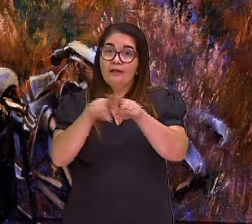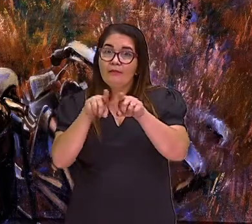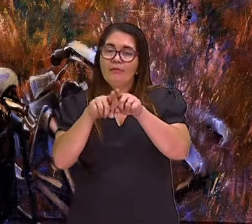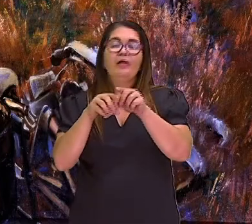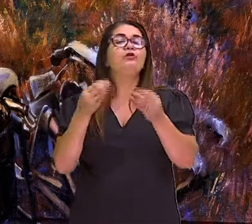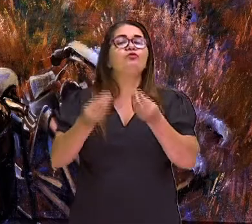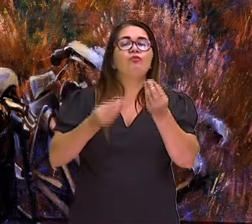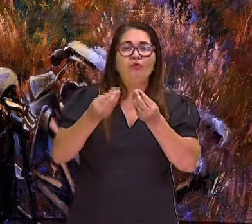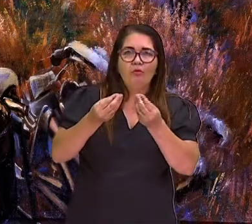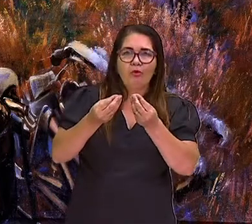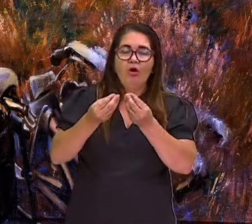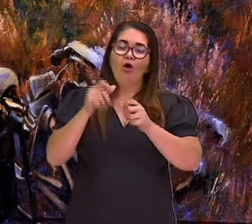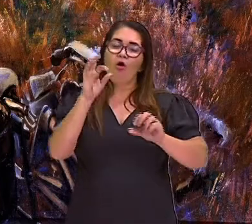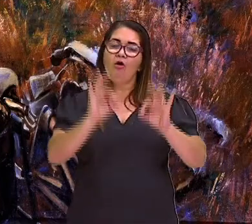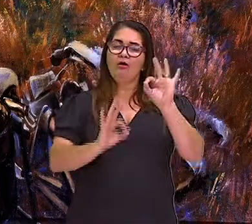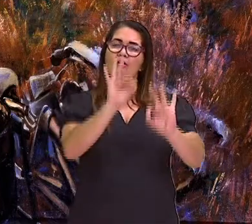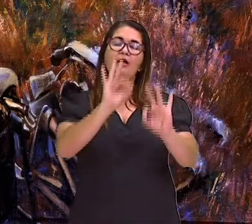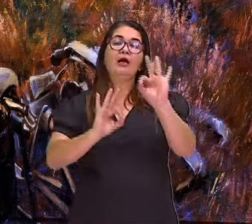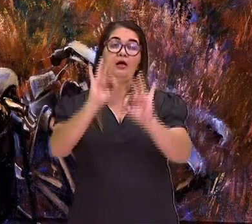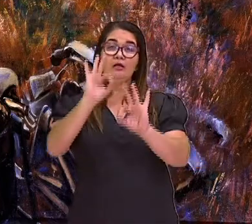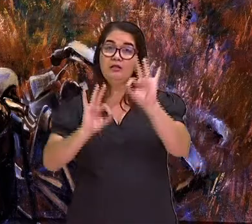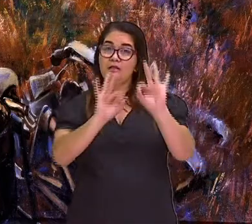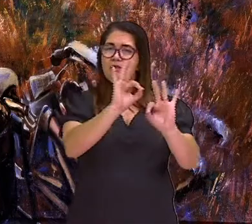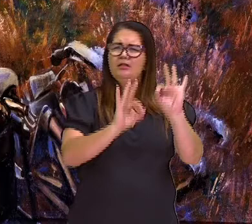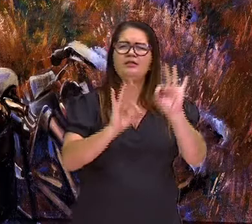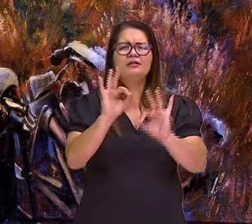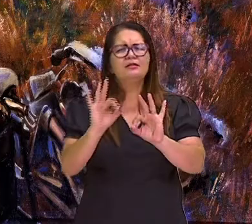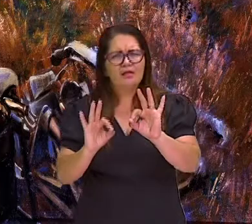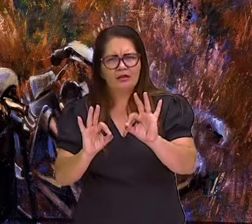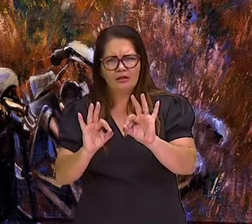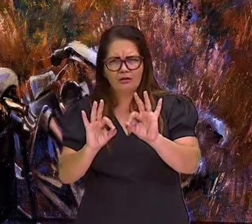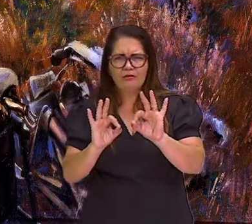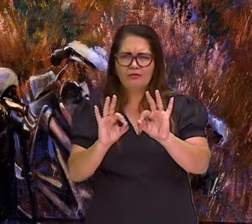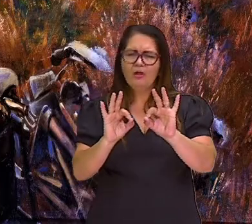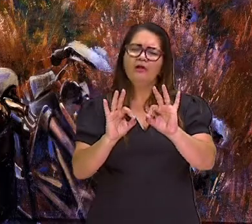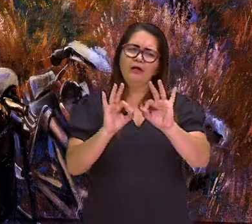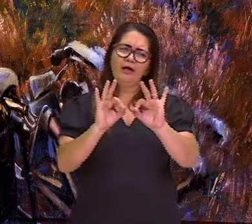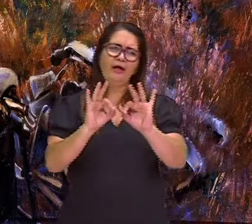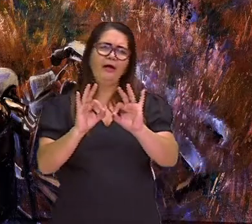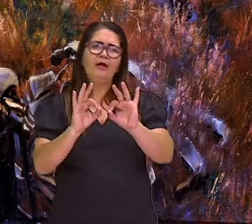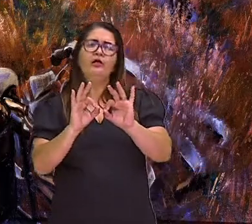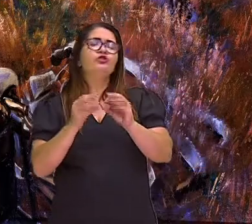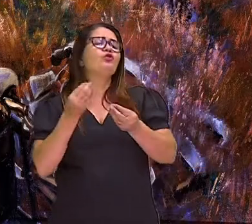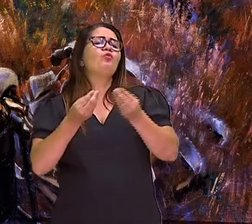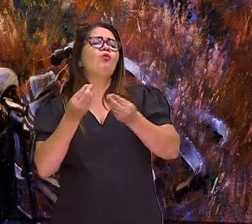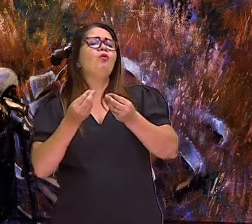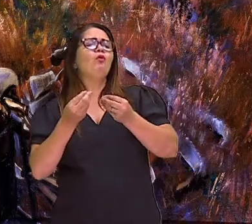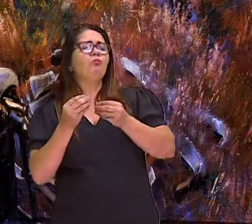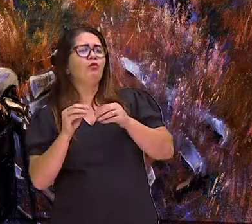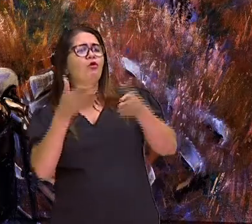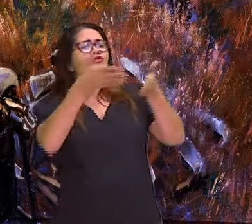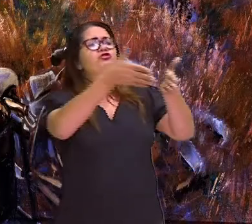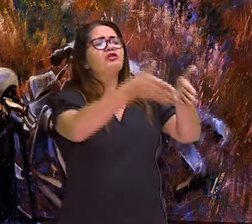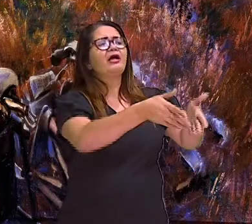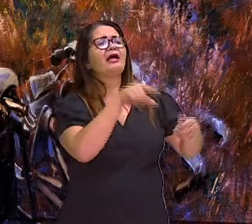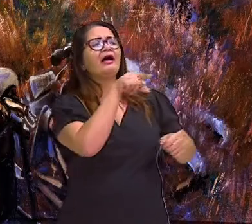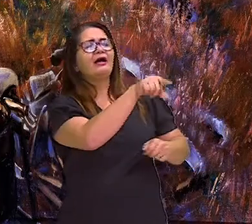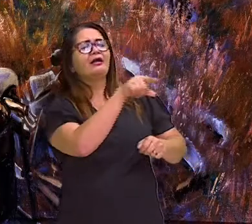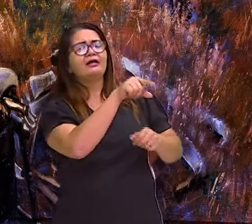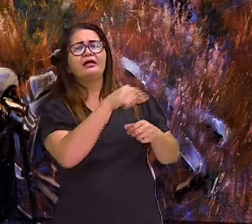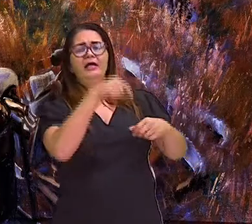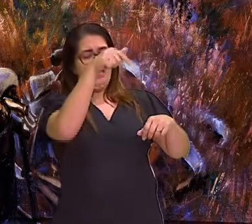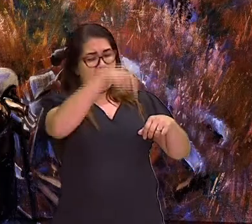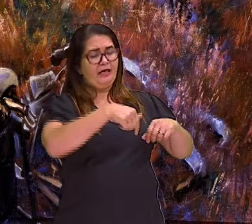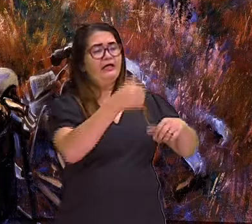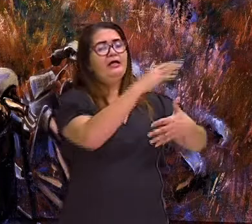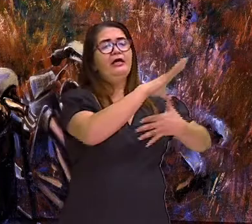ordenar ele que tomassem as novas terras também da América para